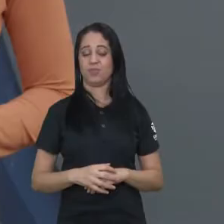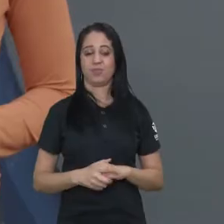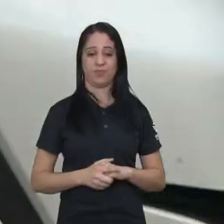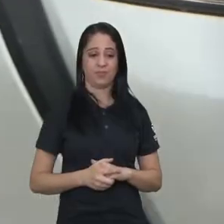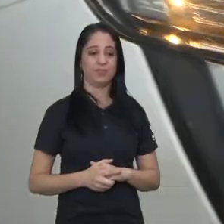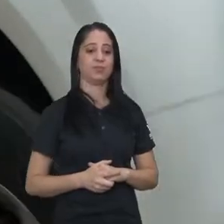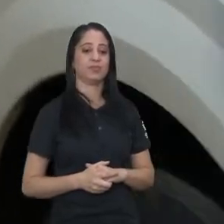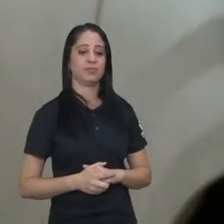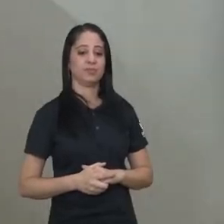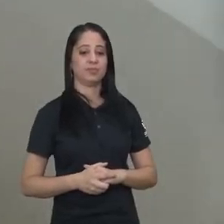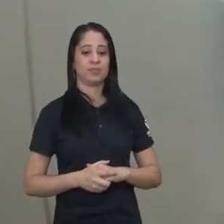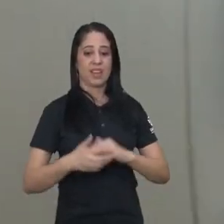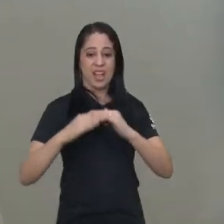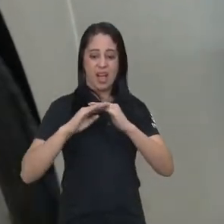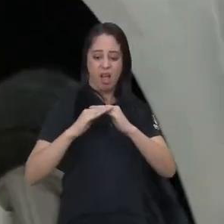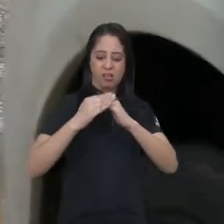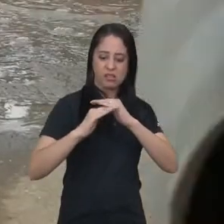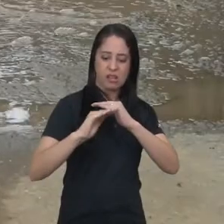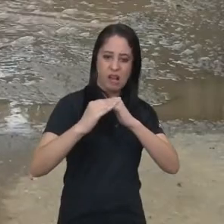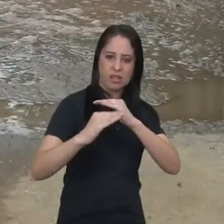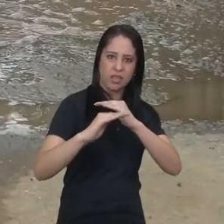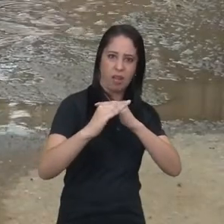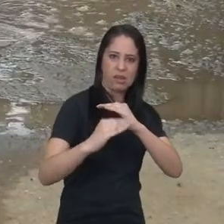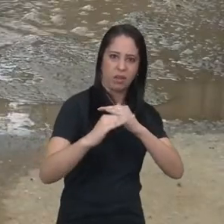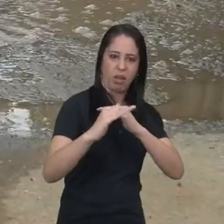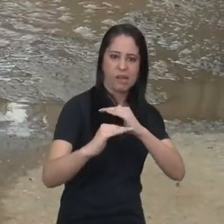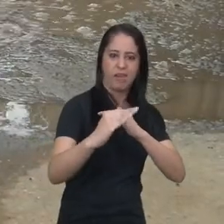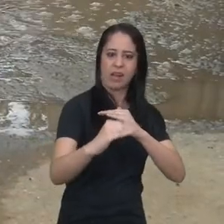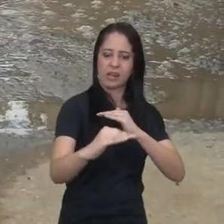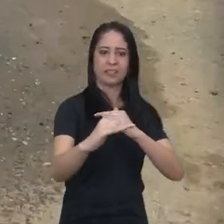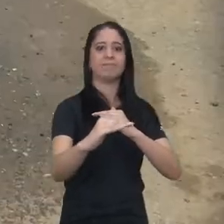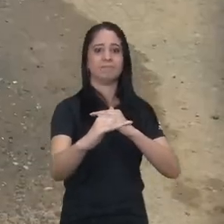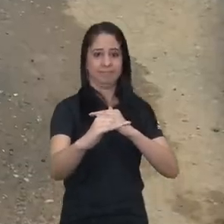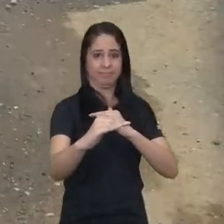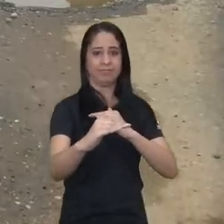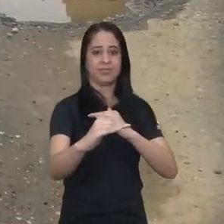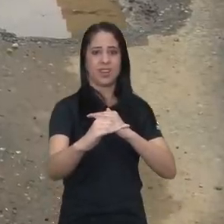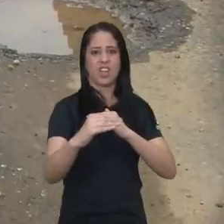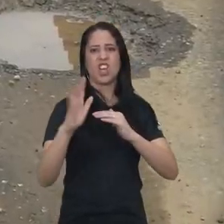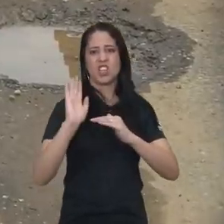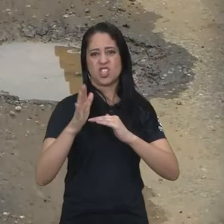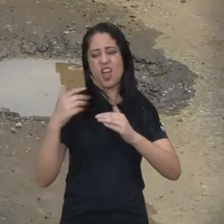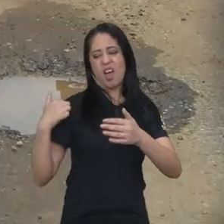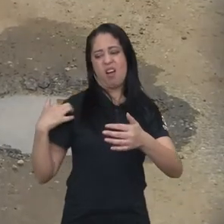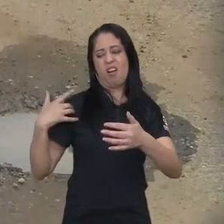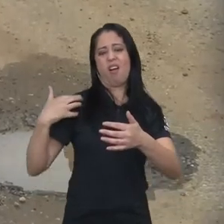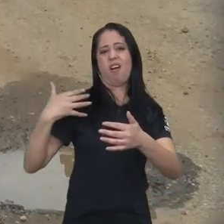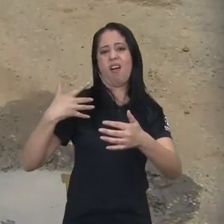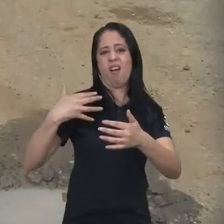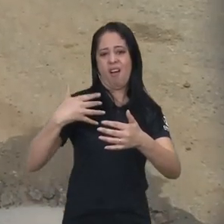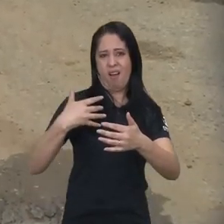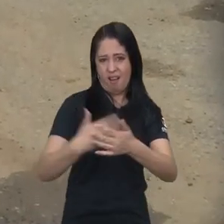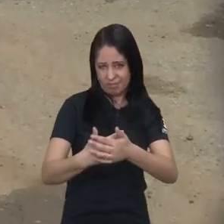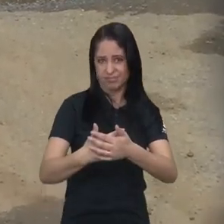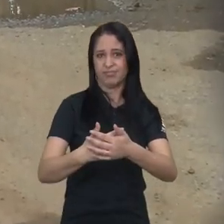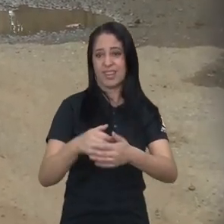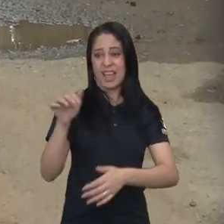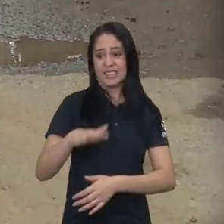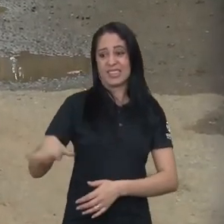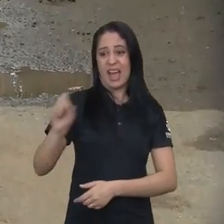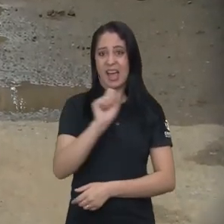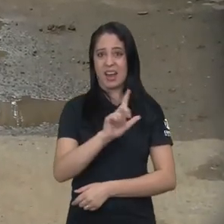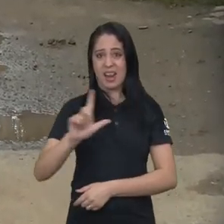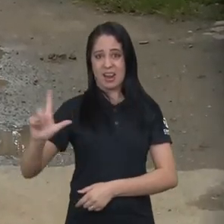chuvosos as ruas esburacadas e sem pavimentação já faz décadas que o bairro Santa Lúcia na